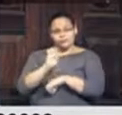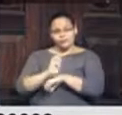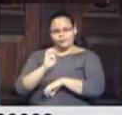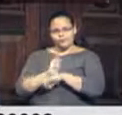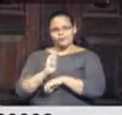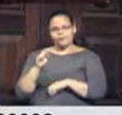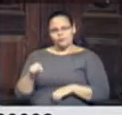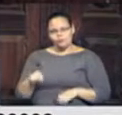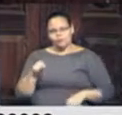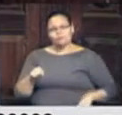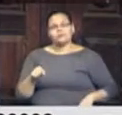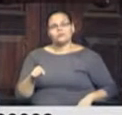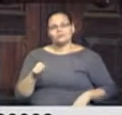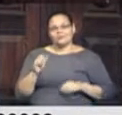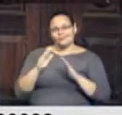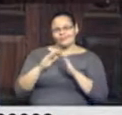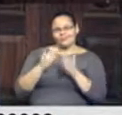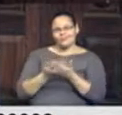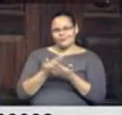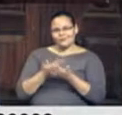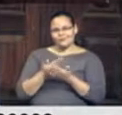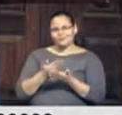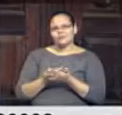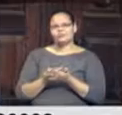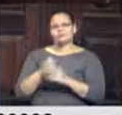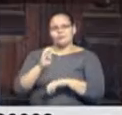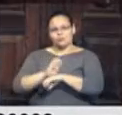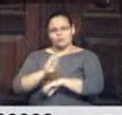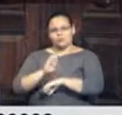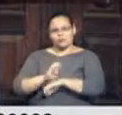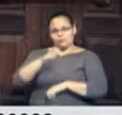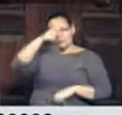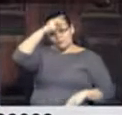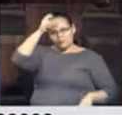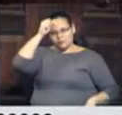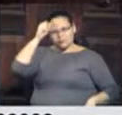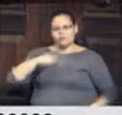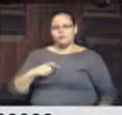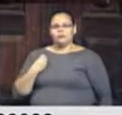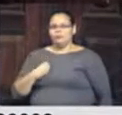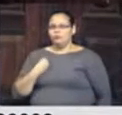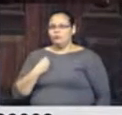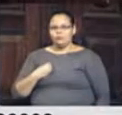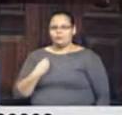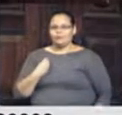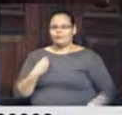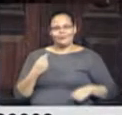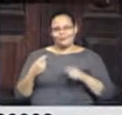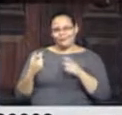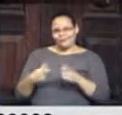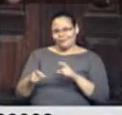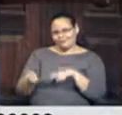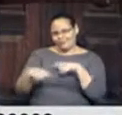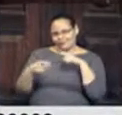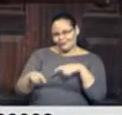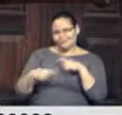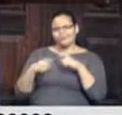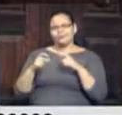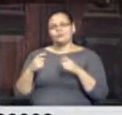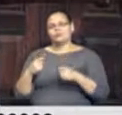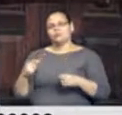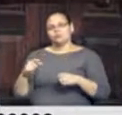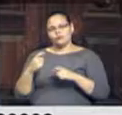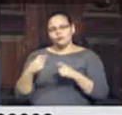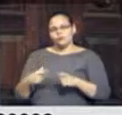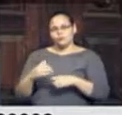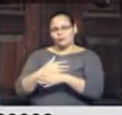garanta a escola do Estado pública presente, seja na área rural, seja na área urbana do